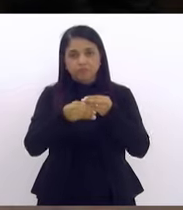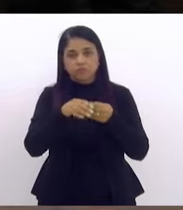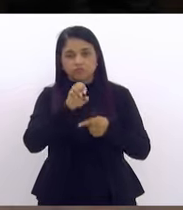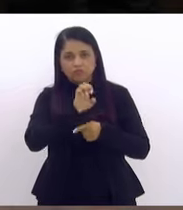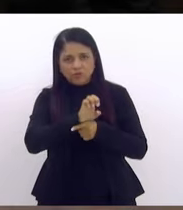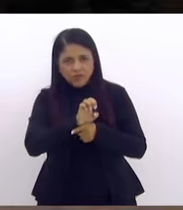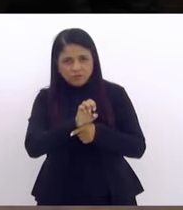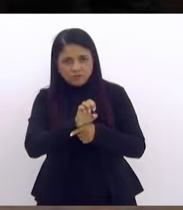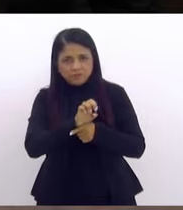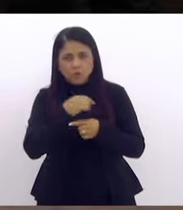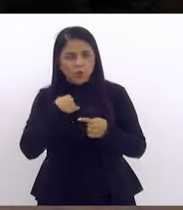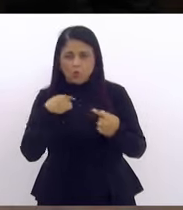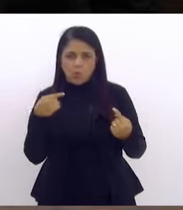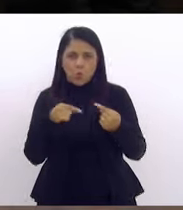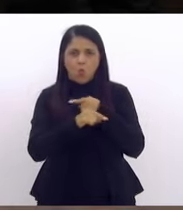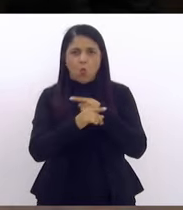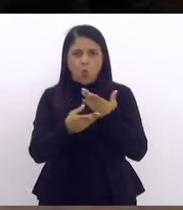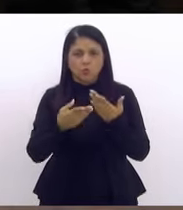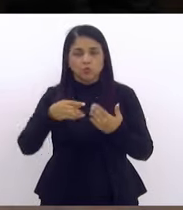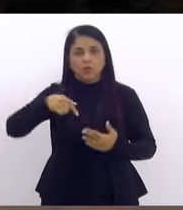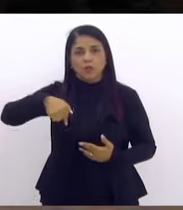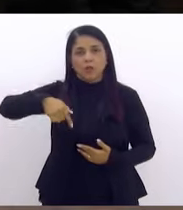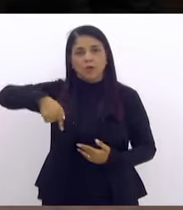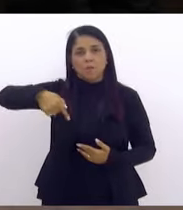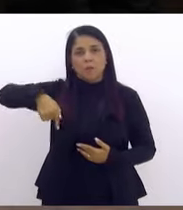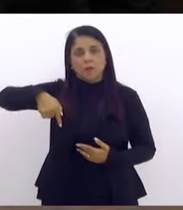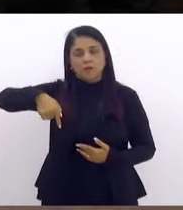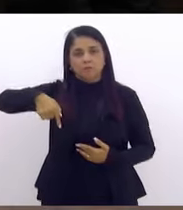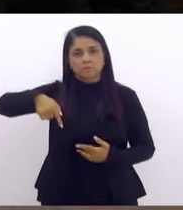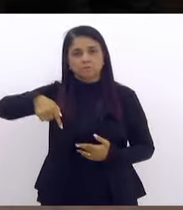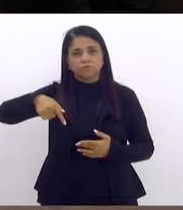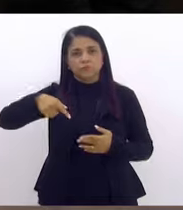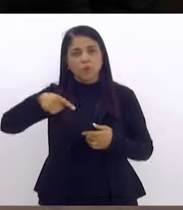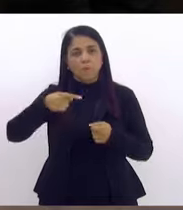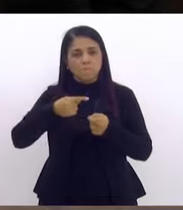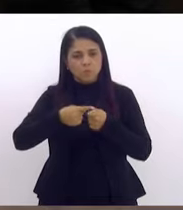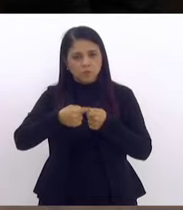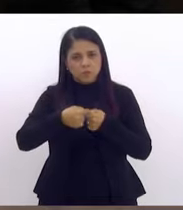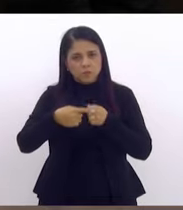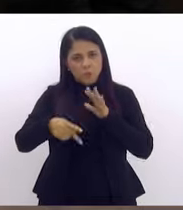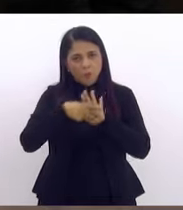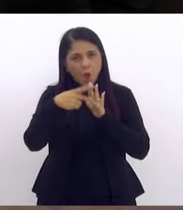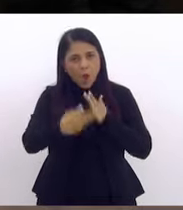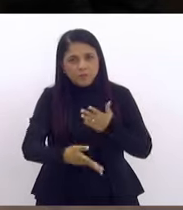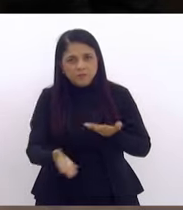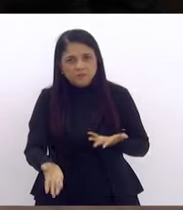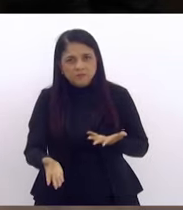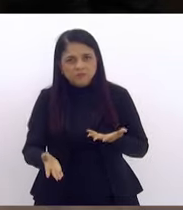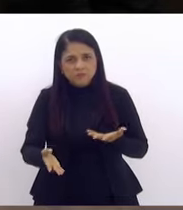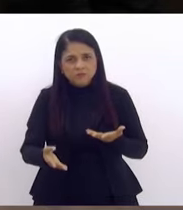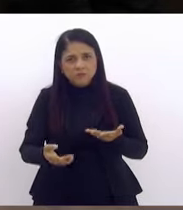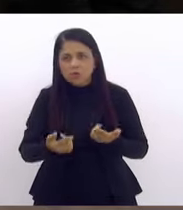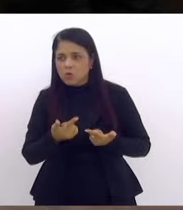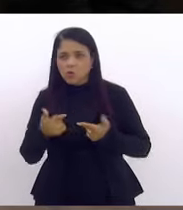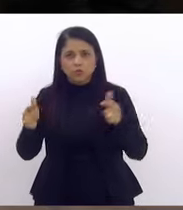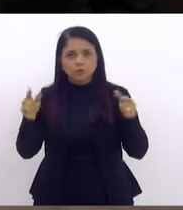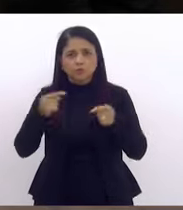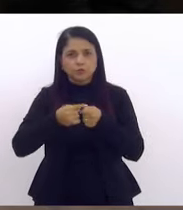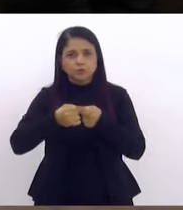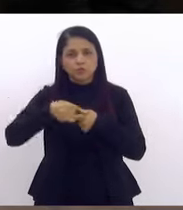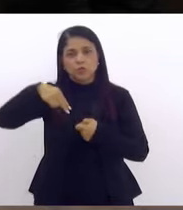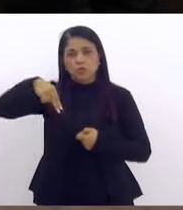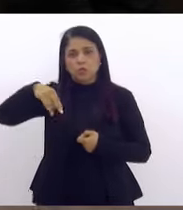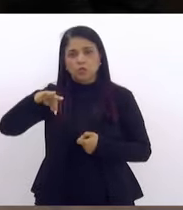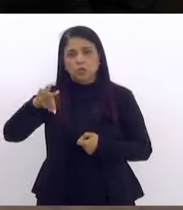não concordamos mais que Queimados seja, seja parte do município próprio. A mesma coisa, outros municípios como Nilópolis. É